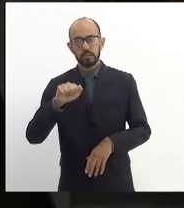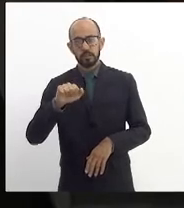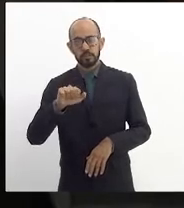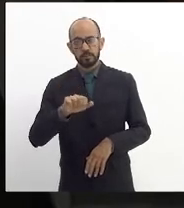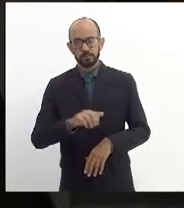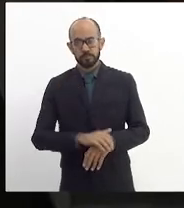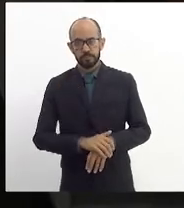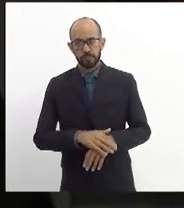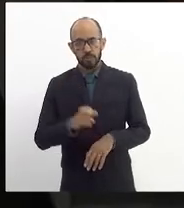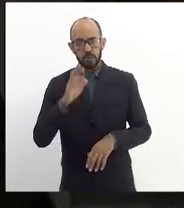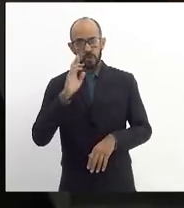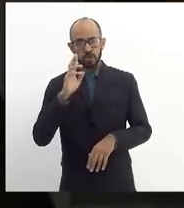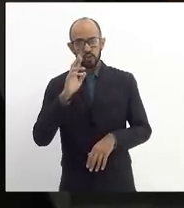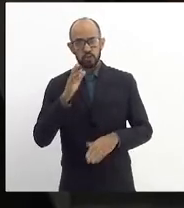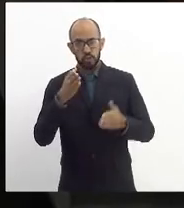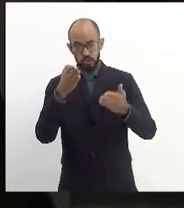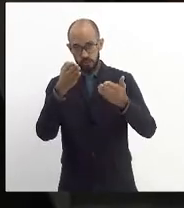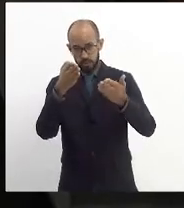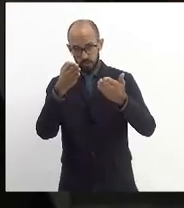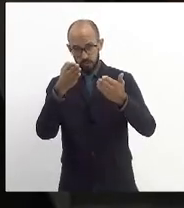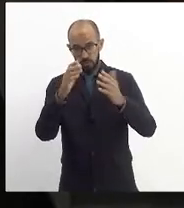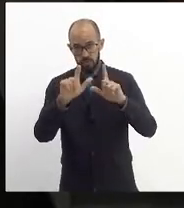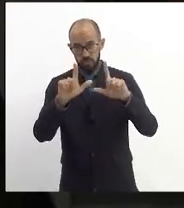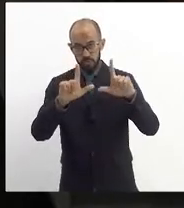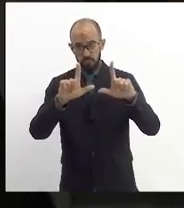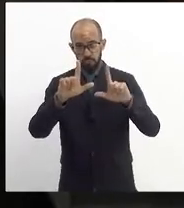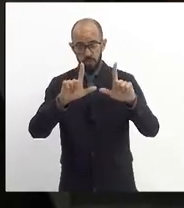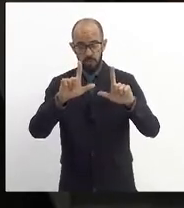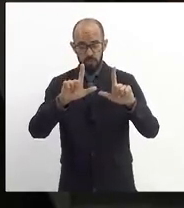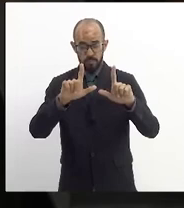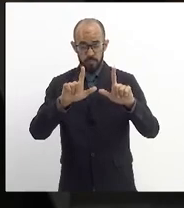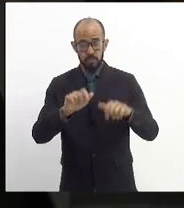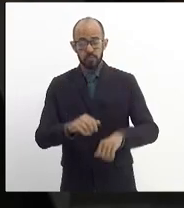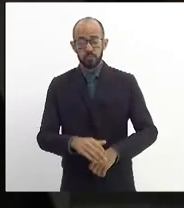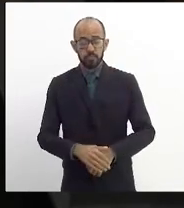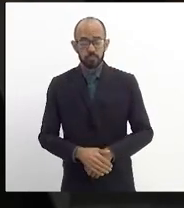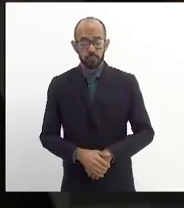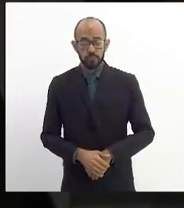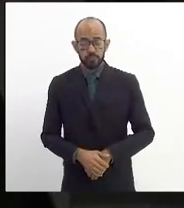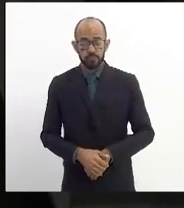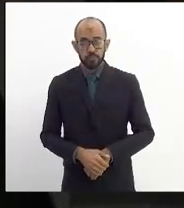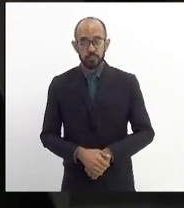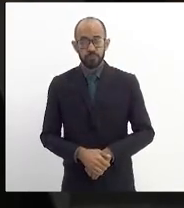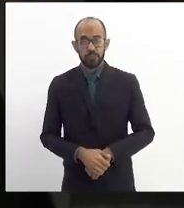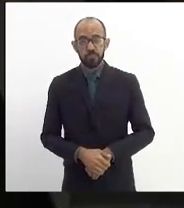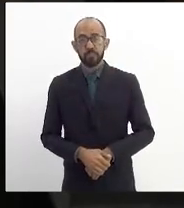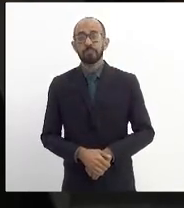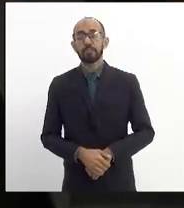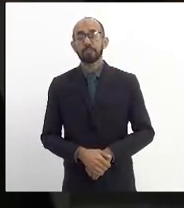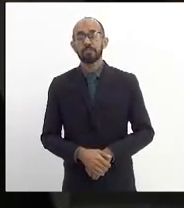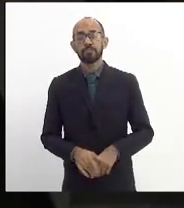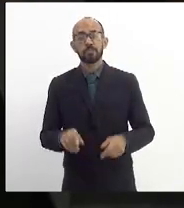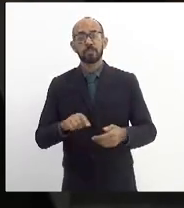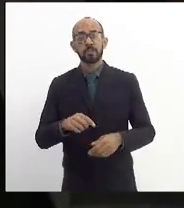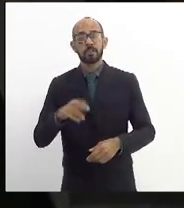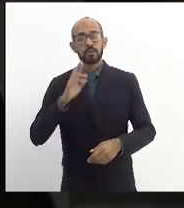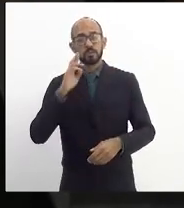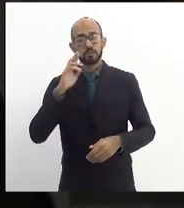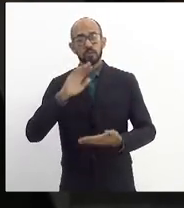senhores telespectadores da TV alerj o shor